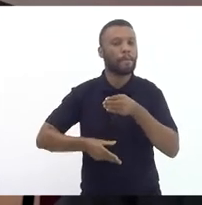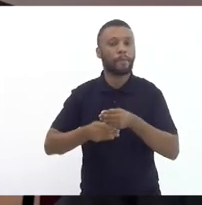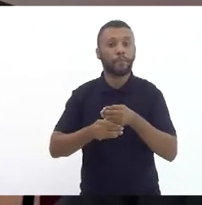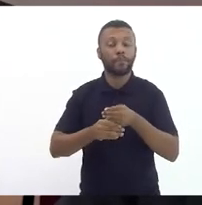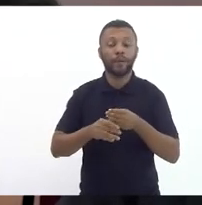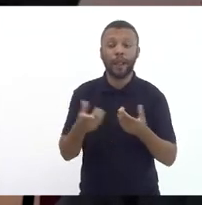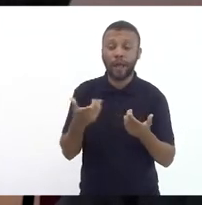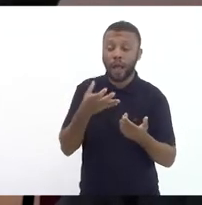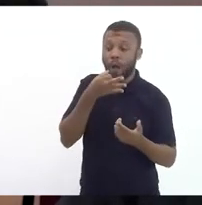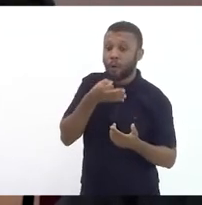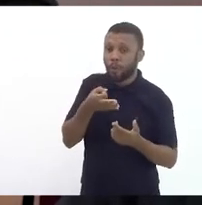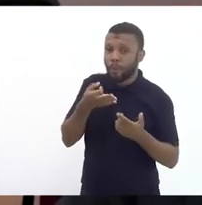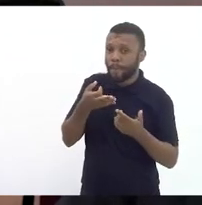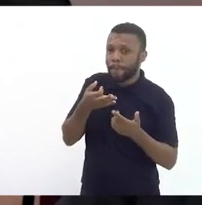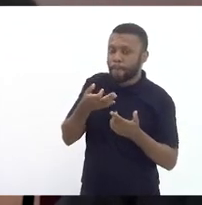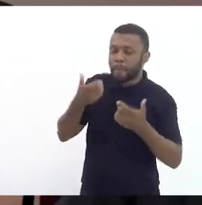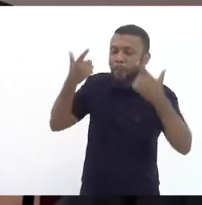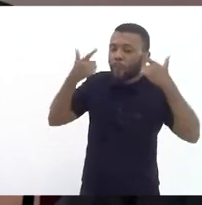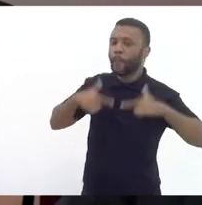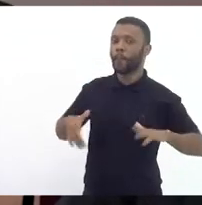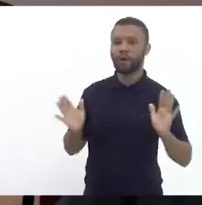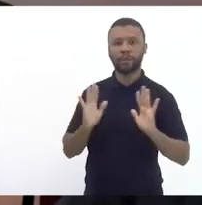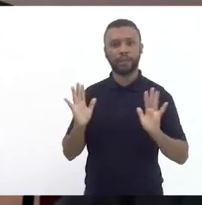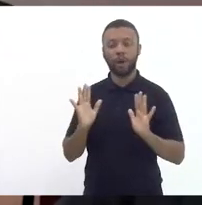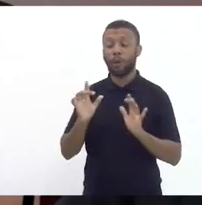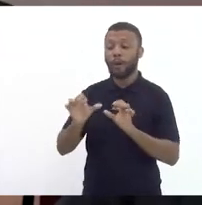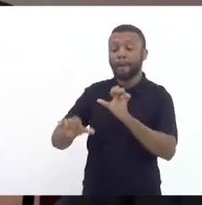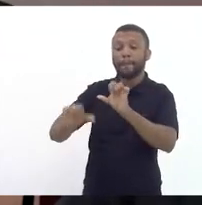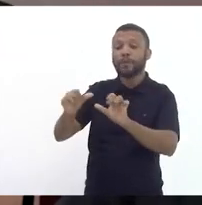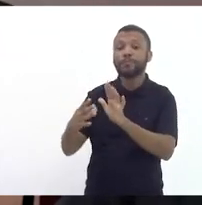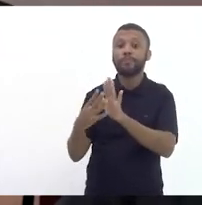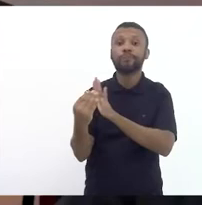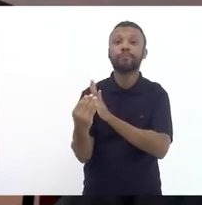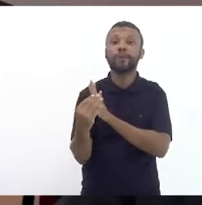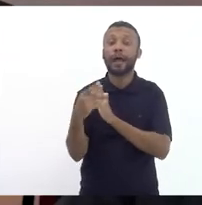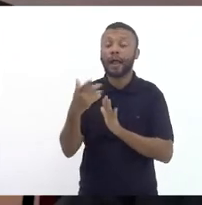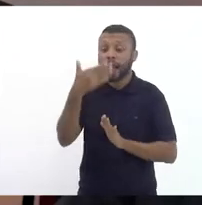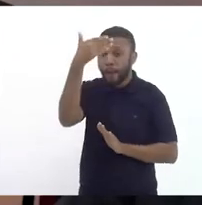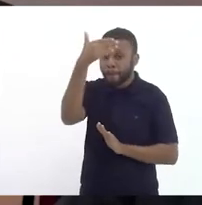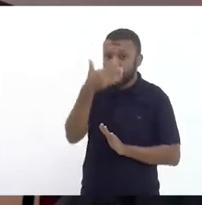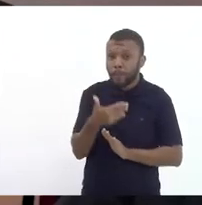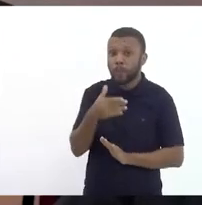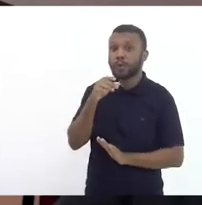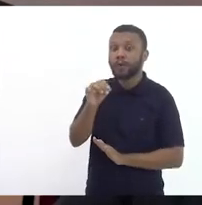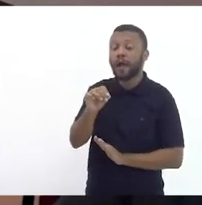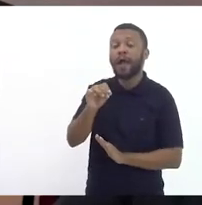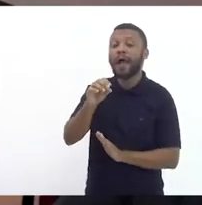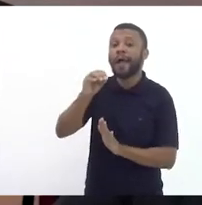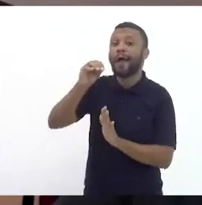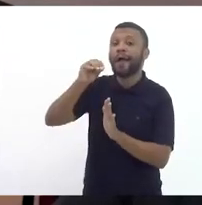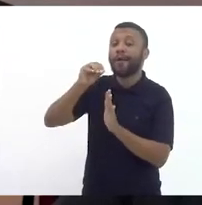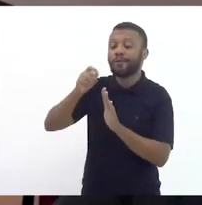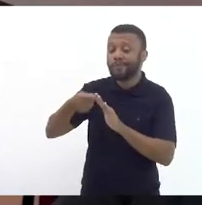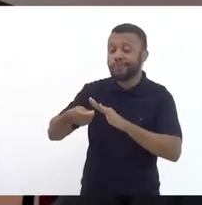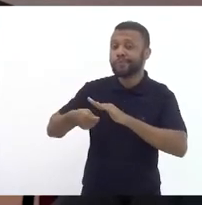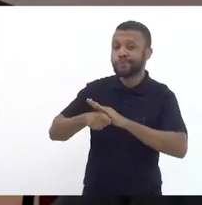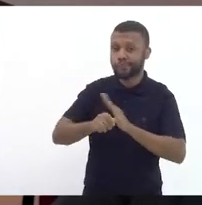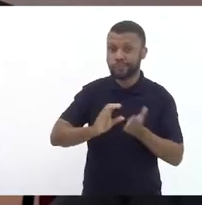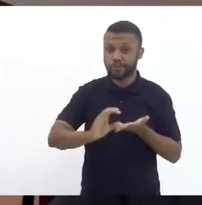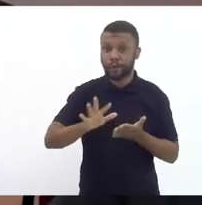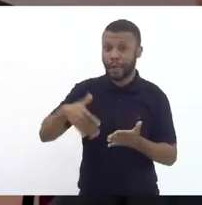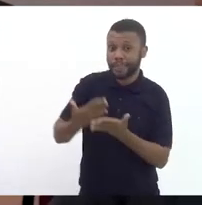posicionou com relação à modificação do escopo. Ela atestou o dispêndio financeiro. Então, nós não tivemos também nenhum retorno sobre isso até